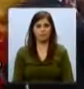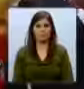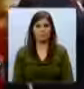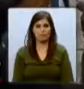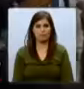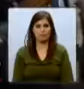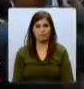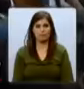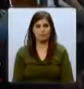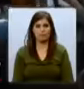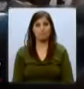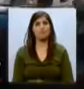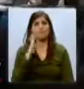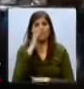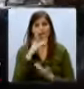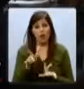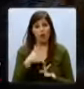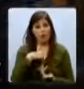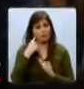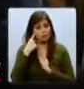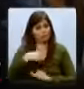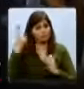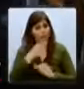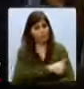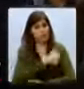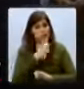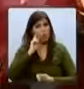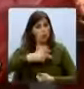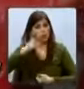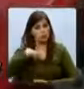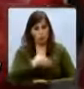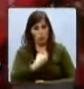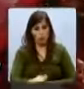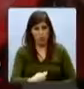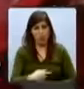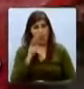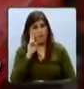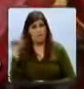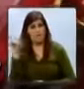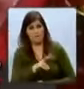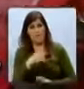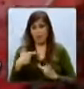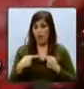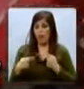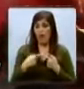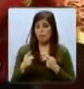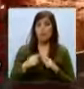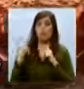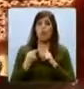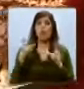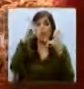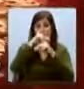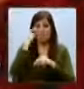obgado Macau que se pretende apresentar como cidade de turismo Mundial vê particularmente nesta época de ano novo chinês